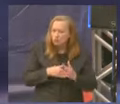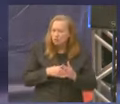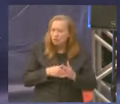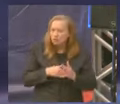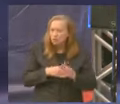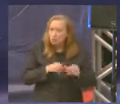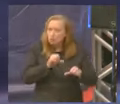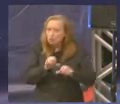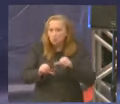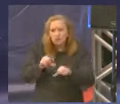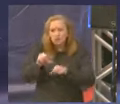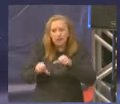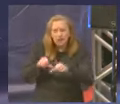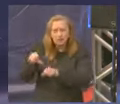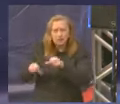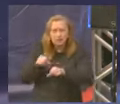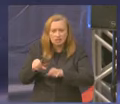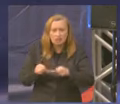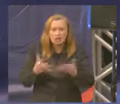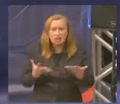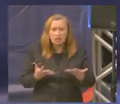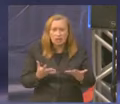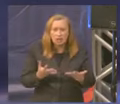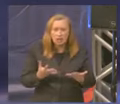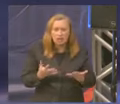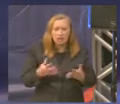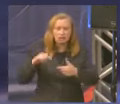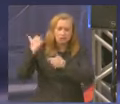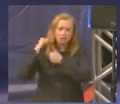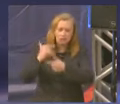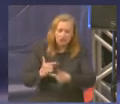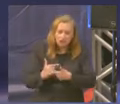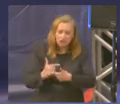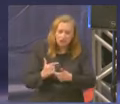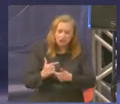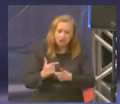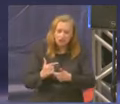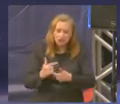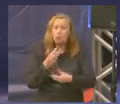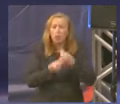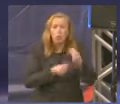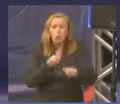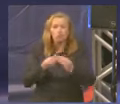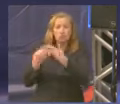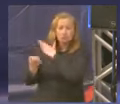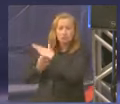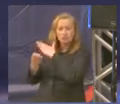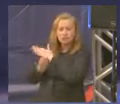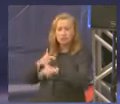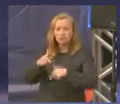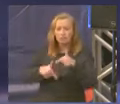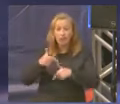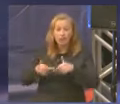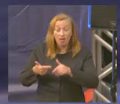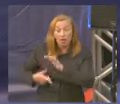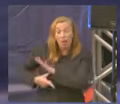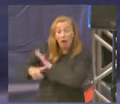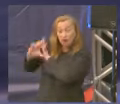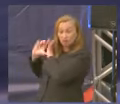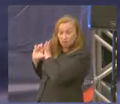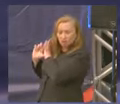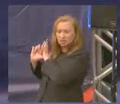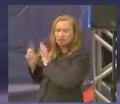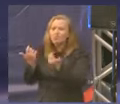alteração do modo tradicional como as empresas trabalhavam.